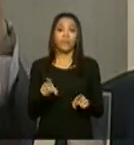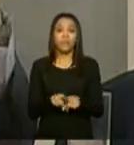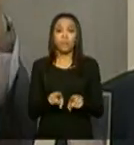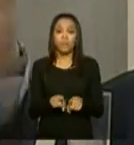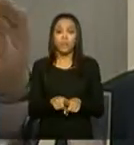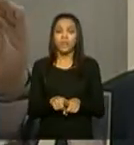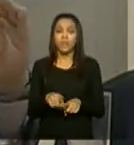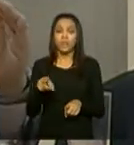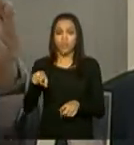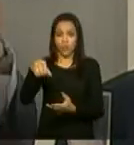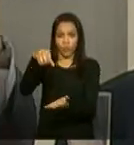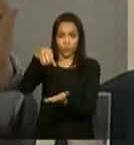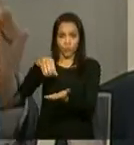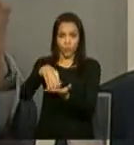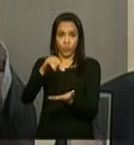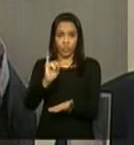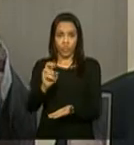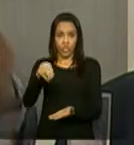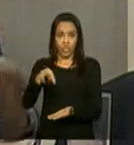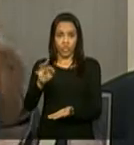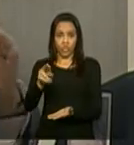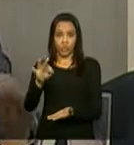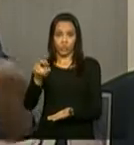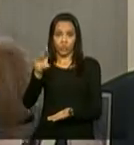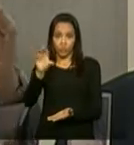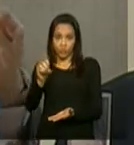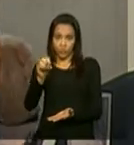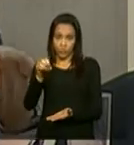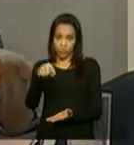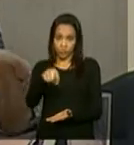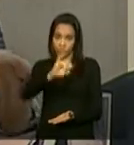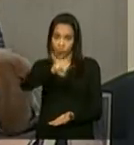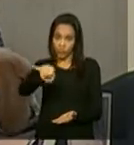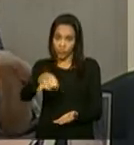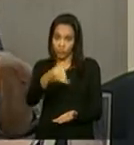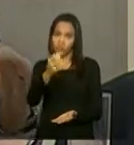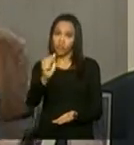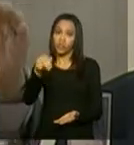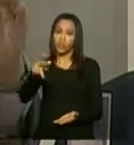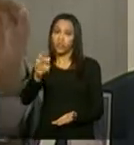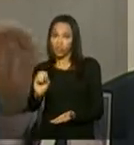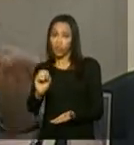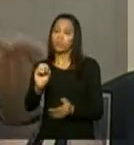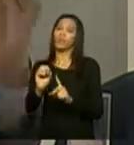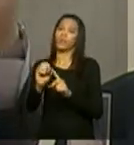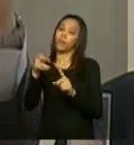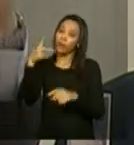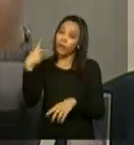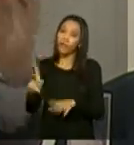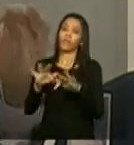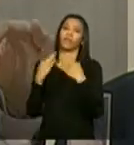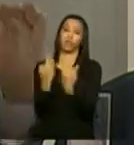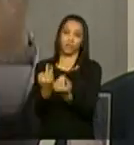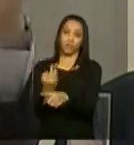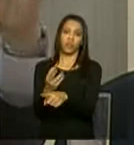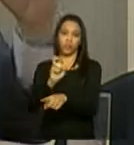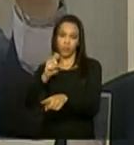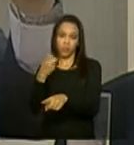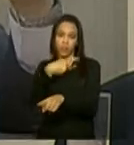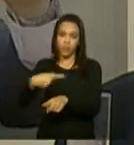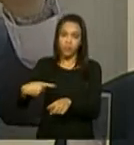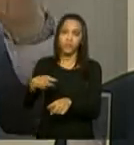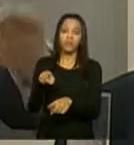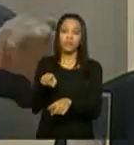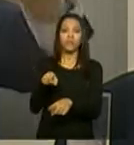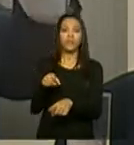do instituto presidente joão goulart a minha como familiares da minha irmã é dia seguinte que não o que